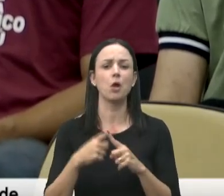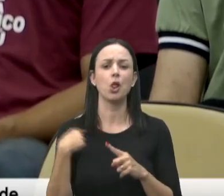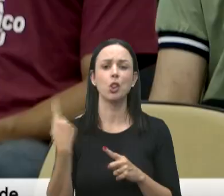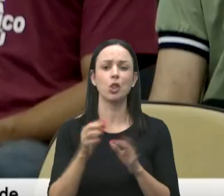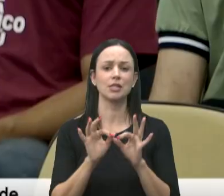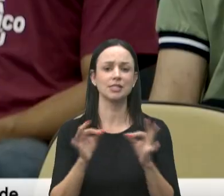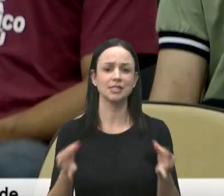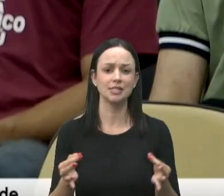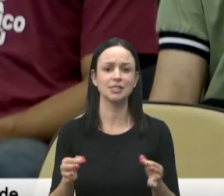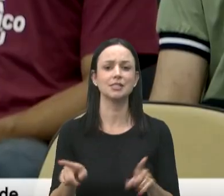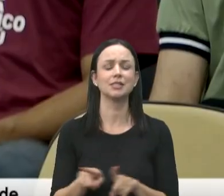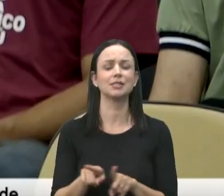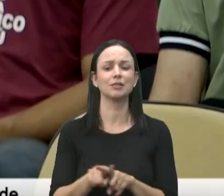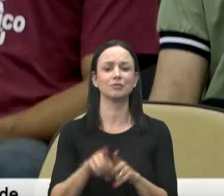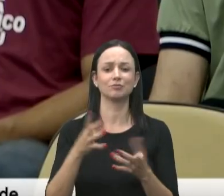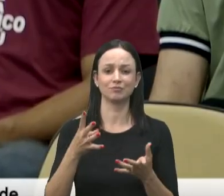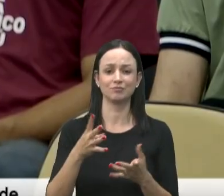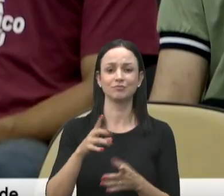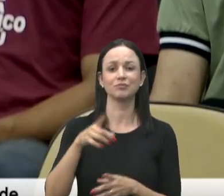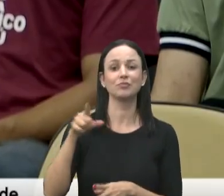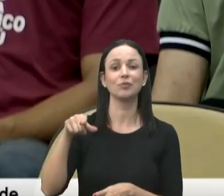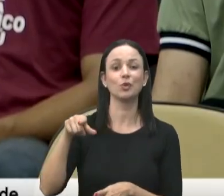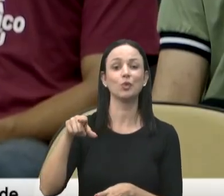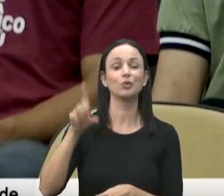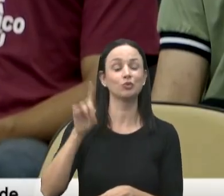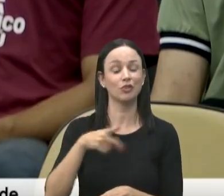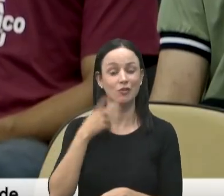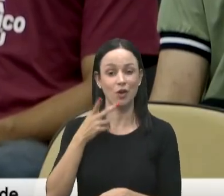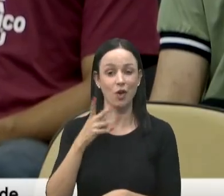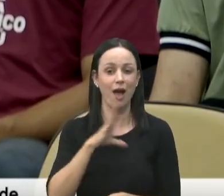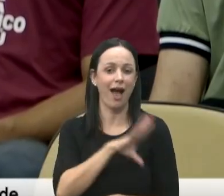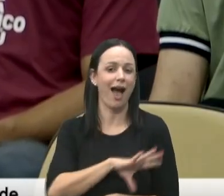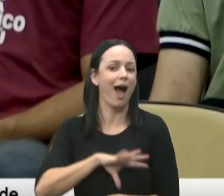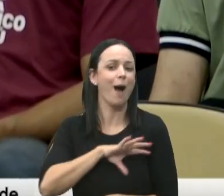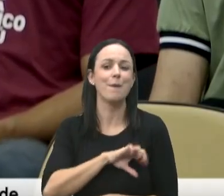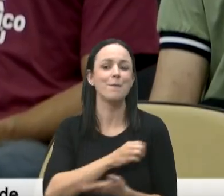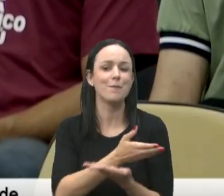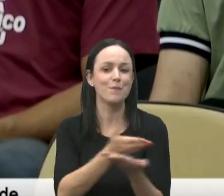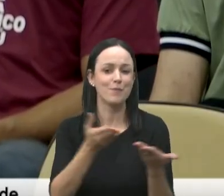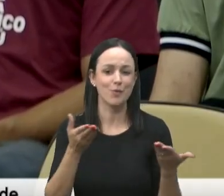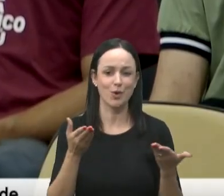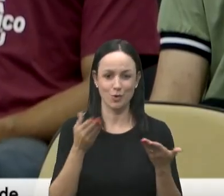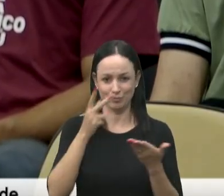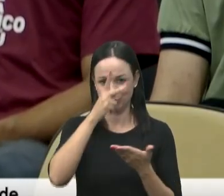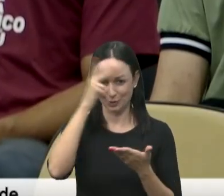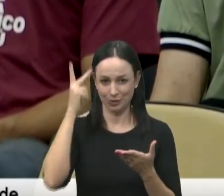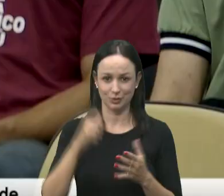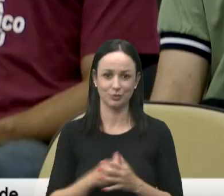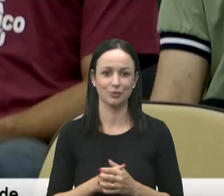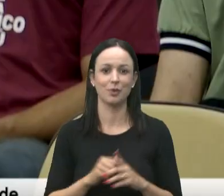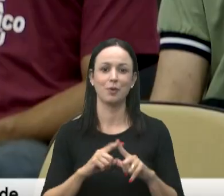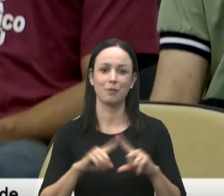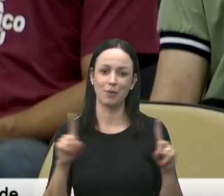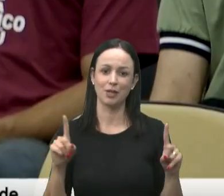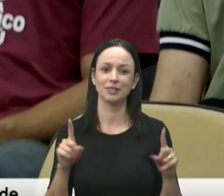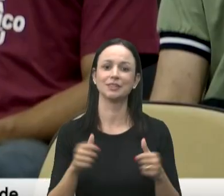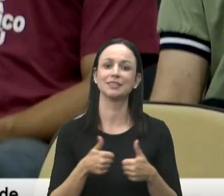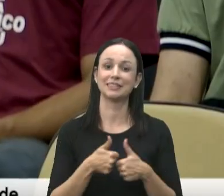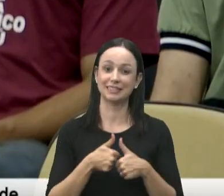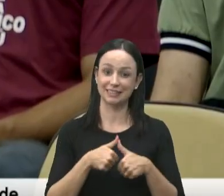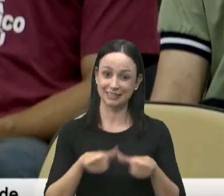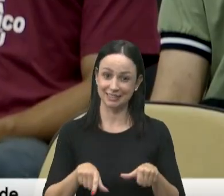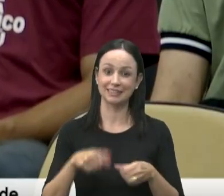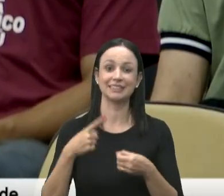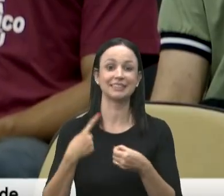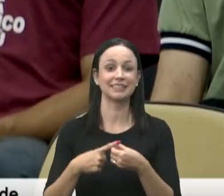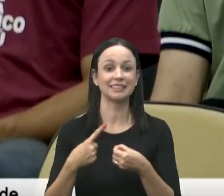e contemplando, como o diretor disse, o amor entre as pessoas. Mas a gente está numa cidade